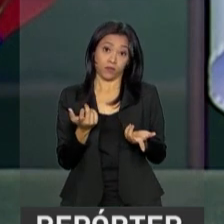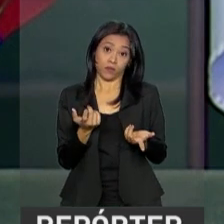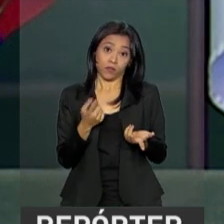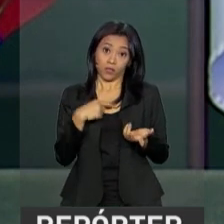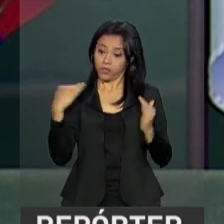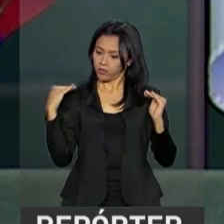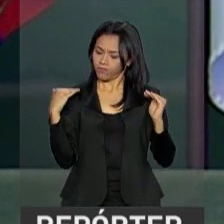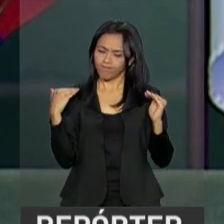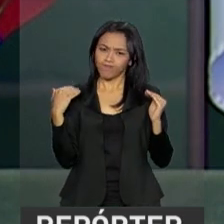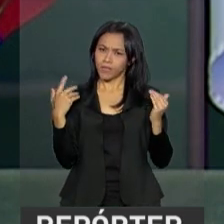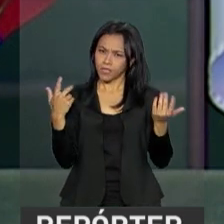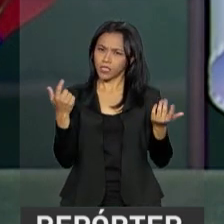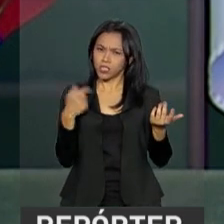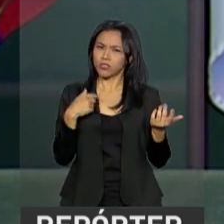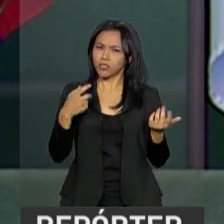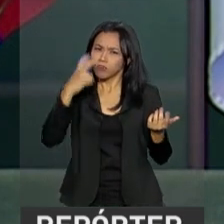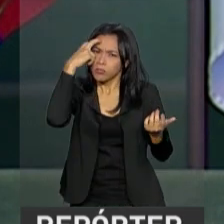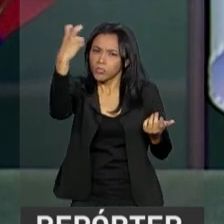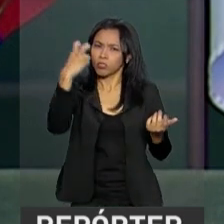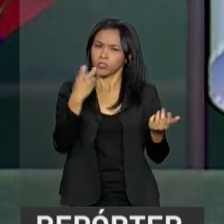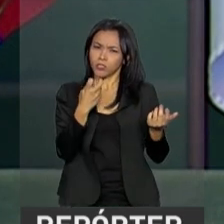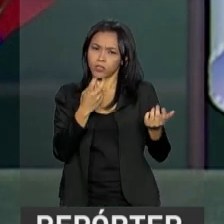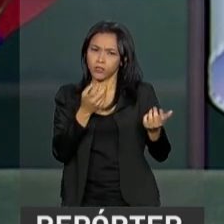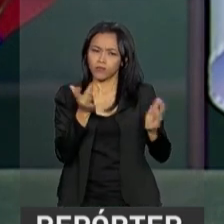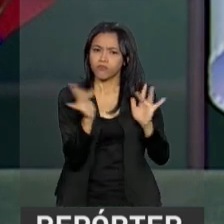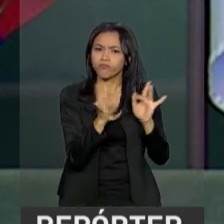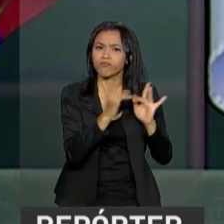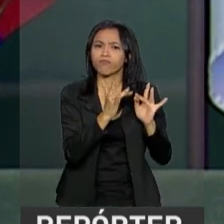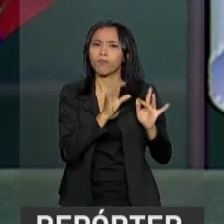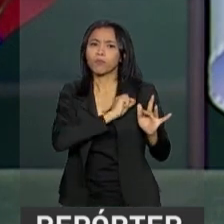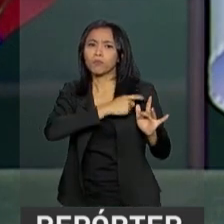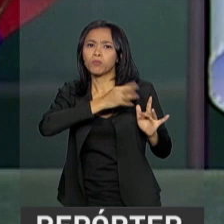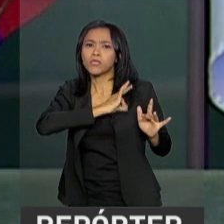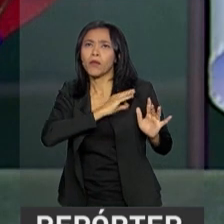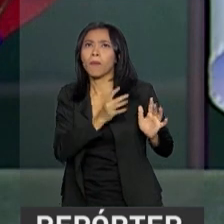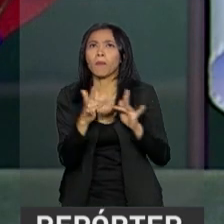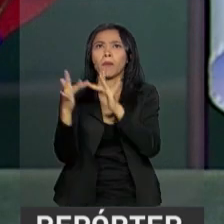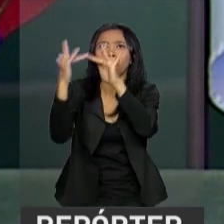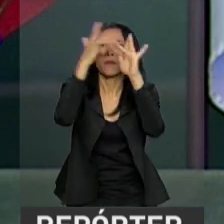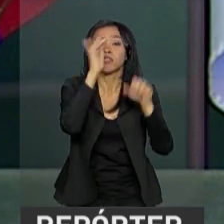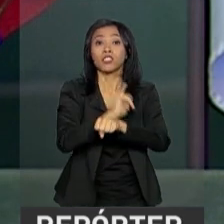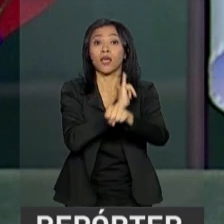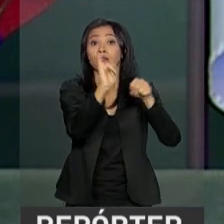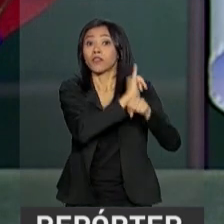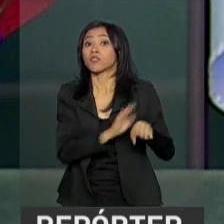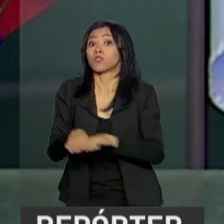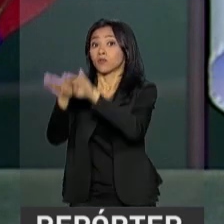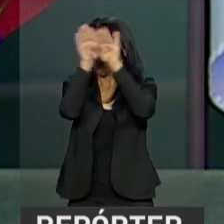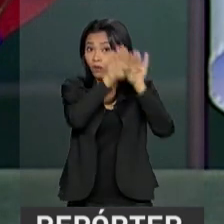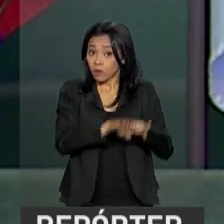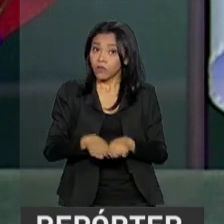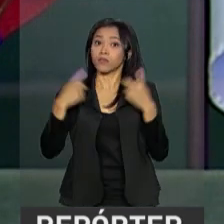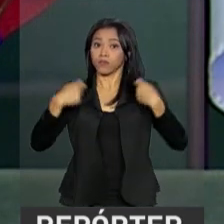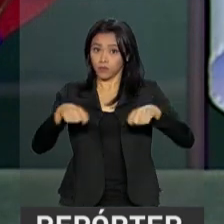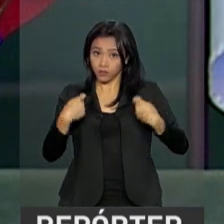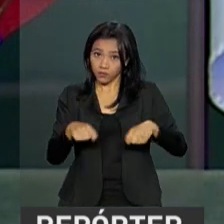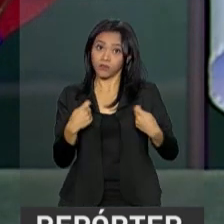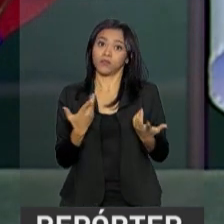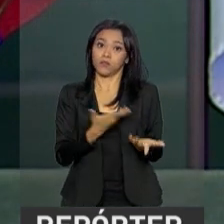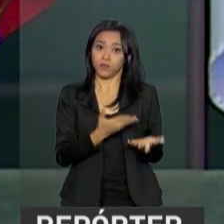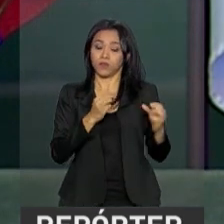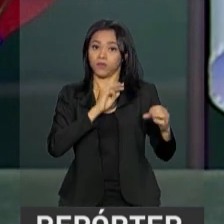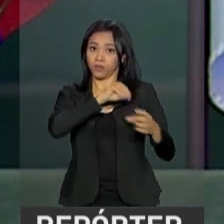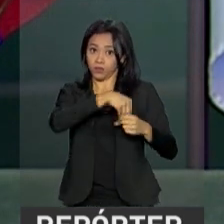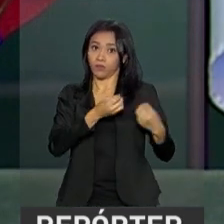padronizados de inteligência compartilhada estratégias comuns e como precisamos também volto a dizer